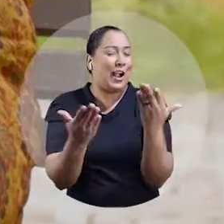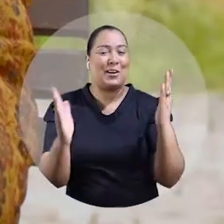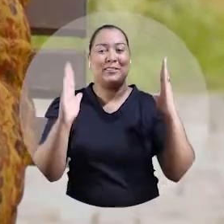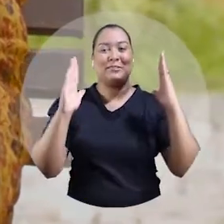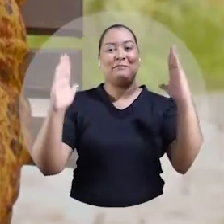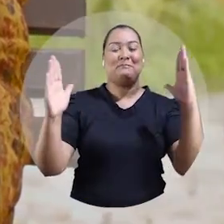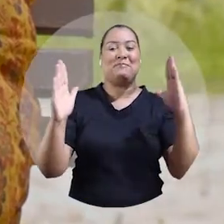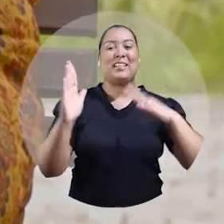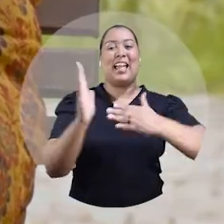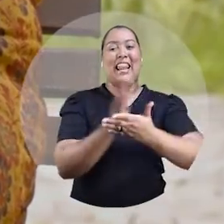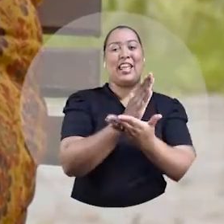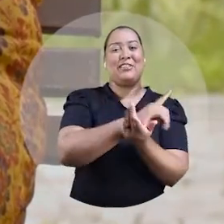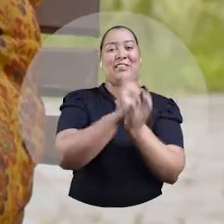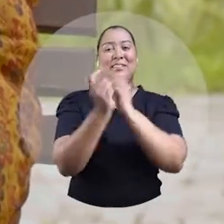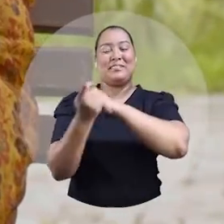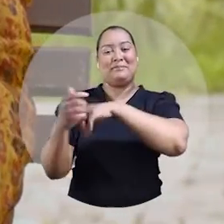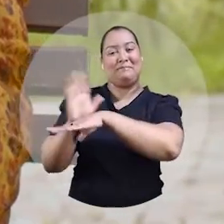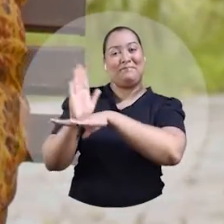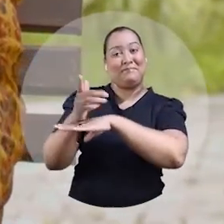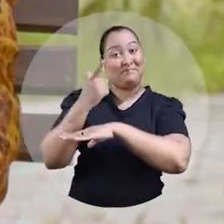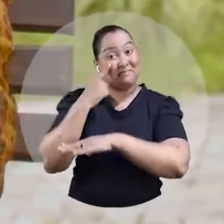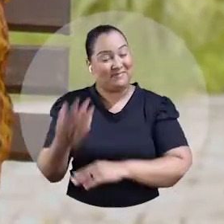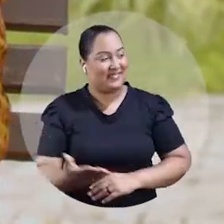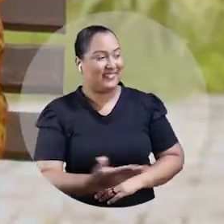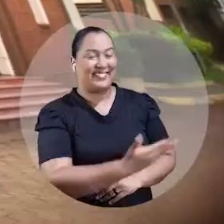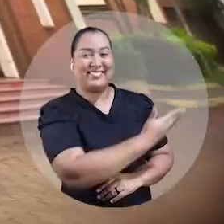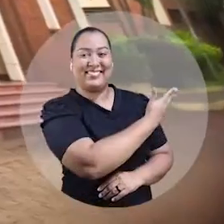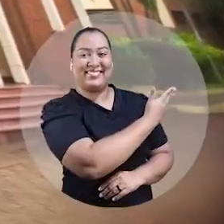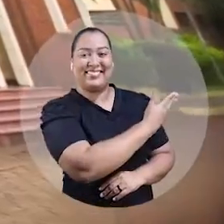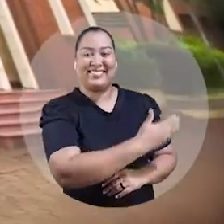quadro Livros que Viraram Filme, A Hora da Estrela.